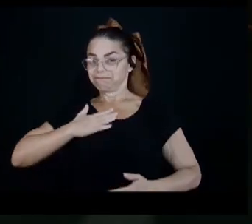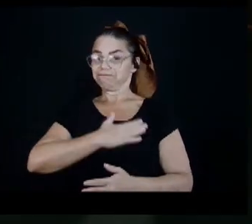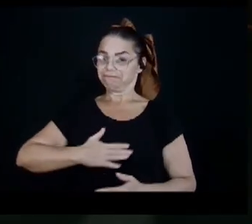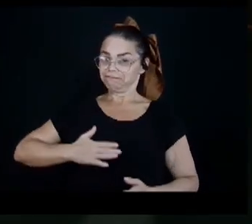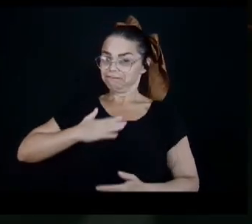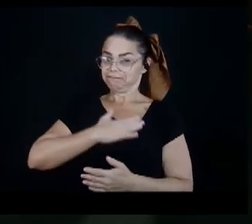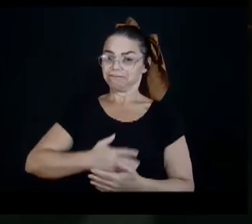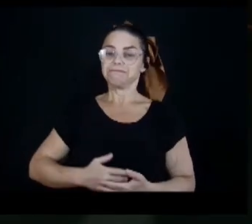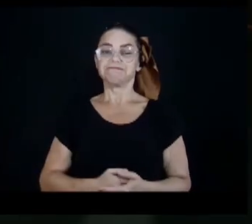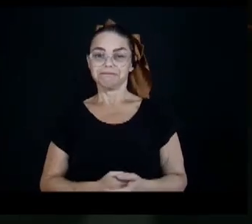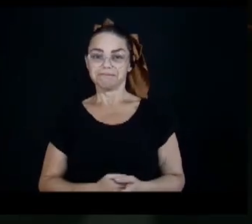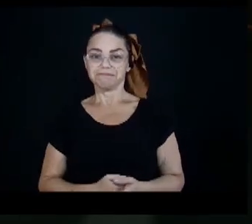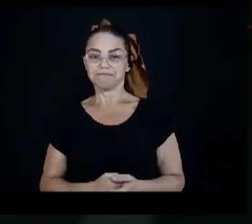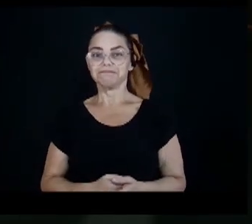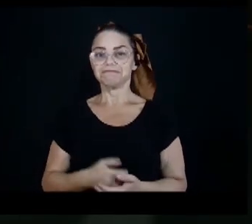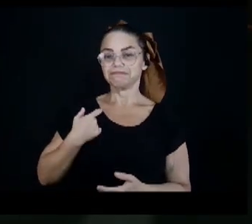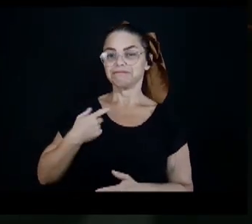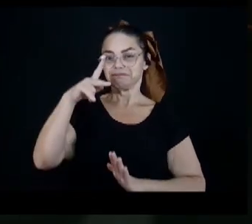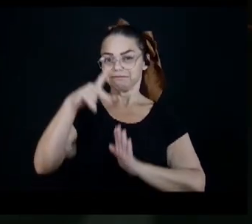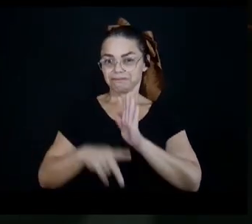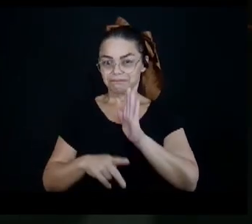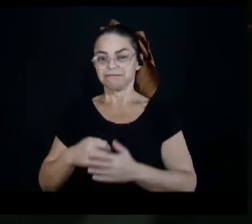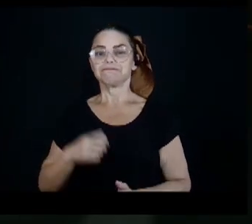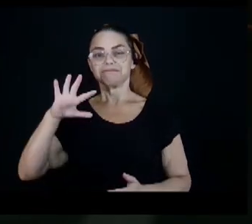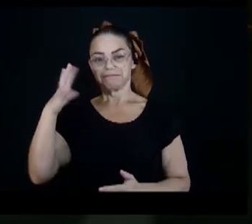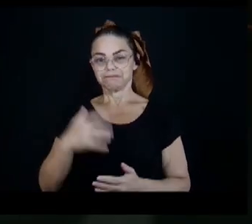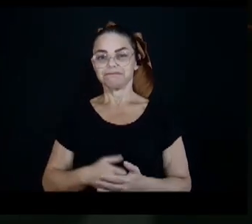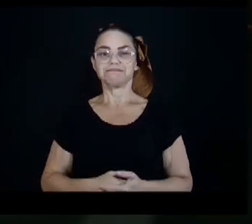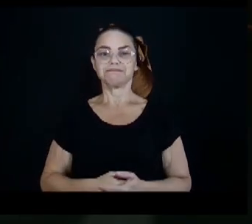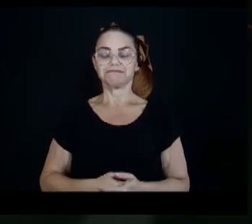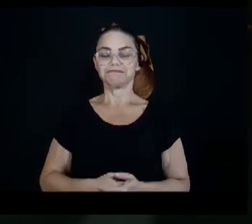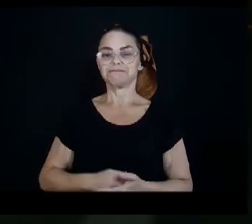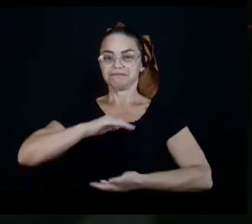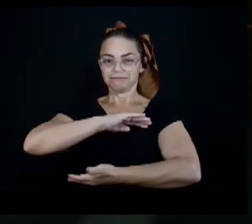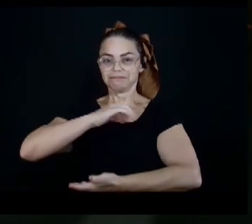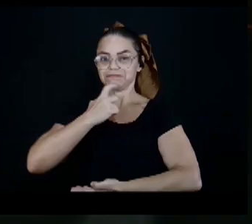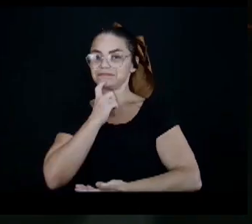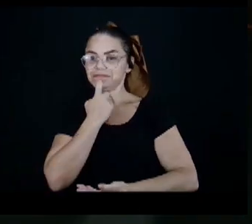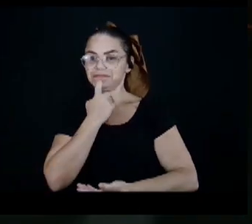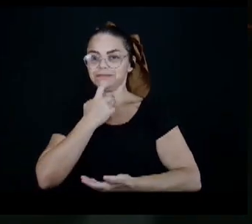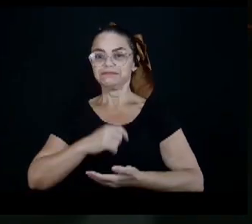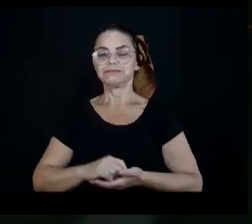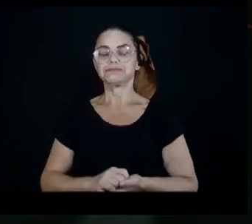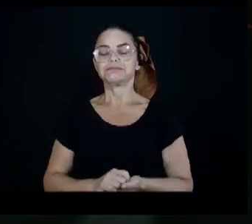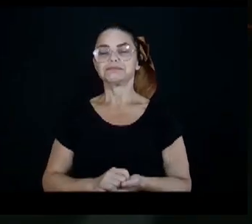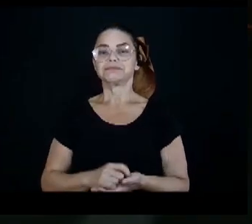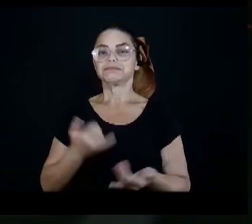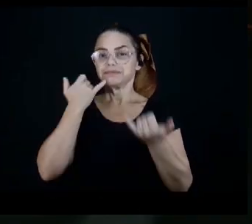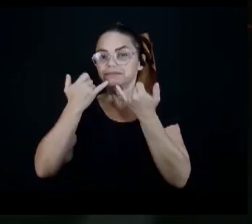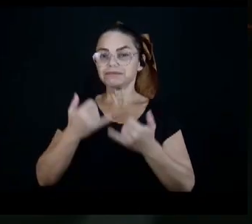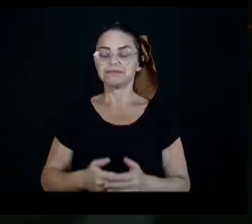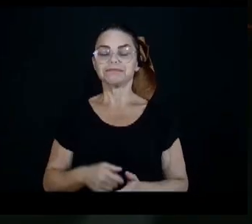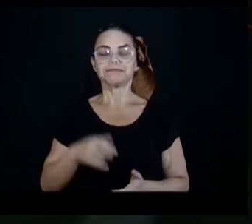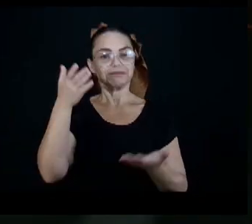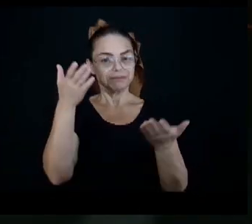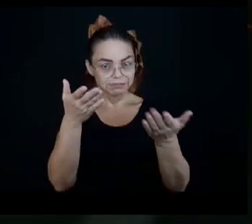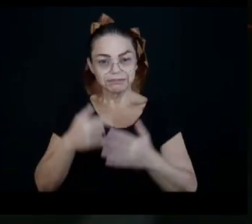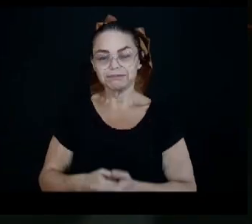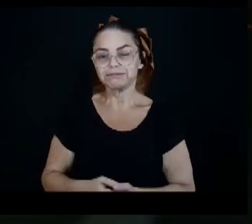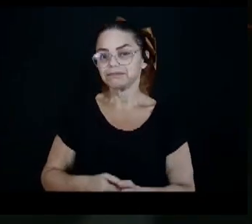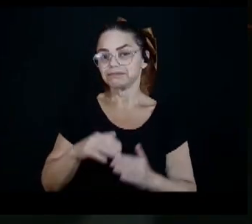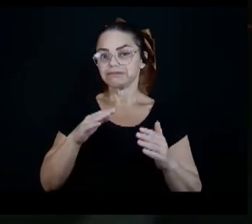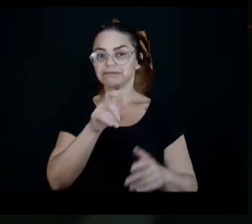desse projeto que acontece na Câmara de Campinas. Mais informação chegando para você, as moradoras da região do